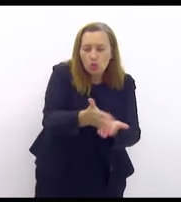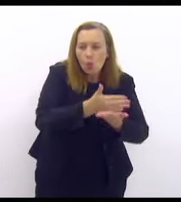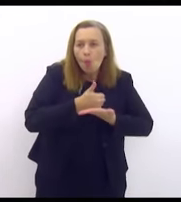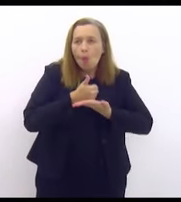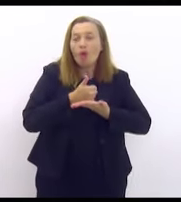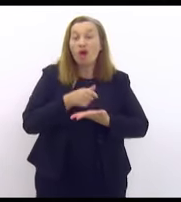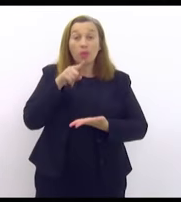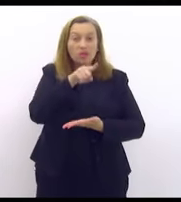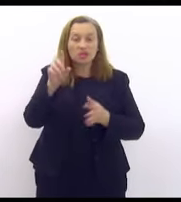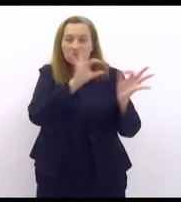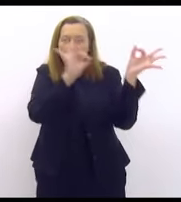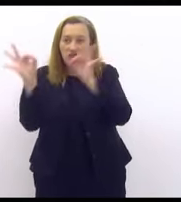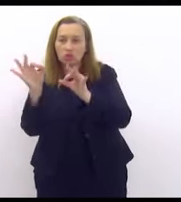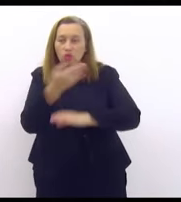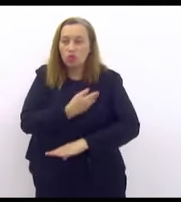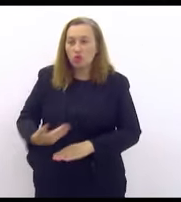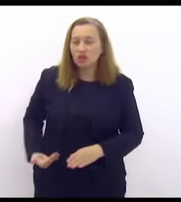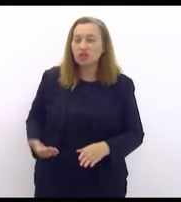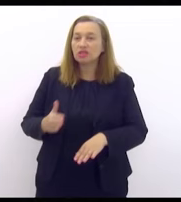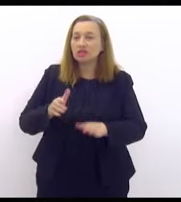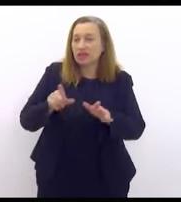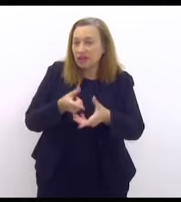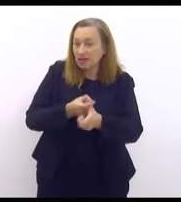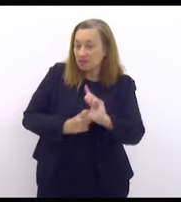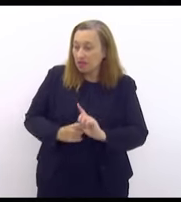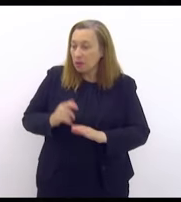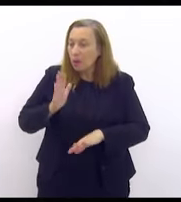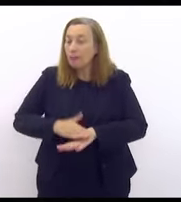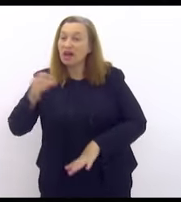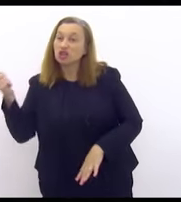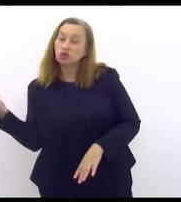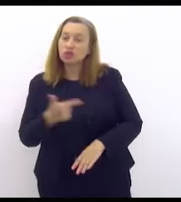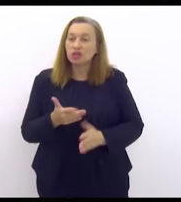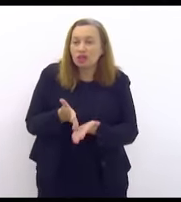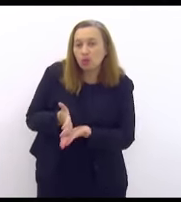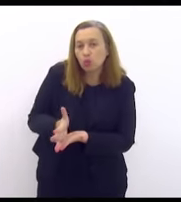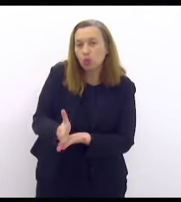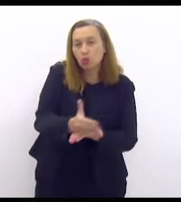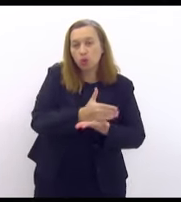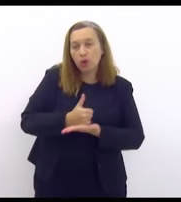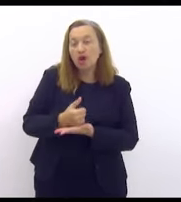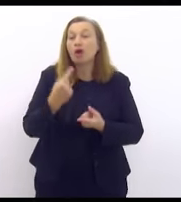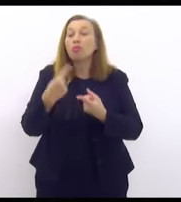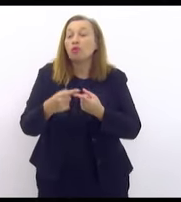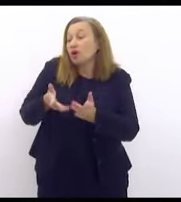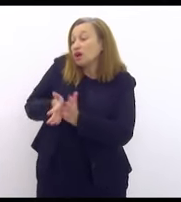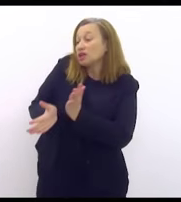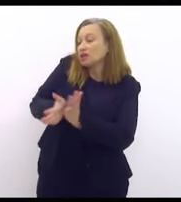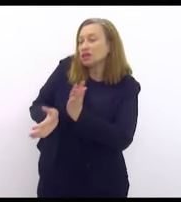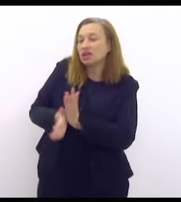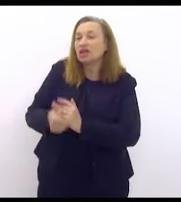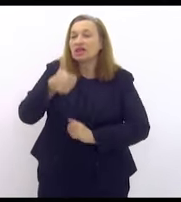nos assistindo, o governo já está devendo mais do que ele consegue arrecadar. Porque a despesa está em